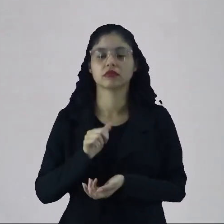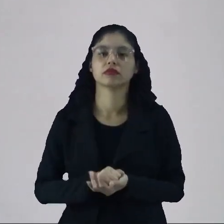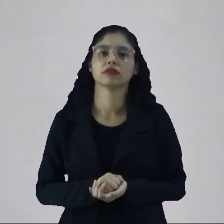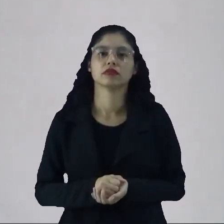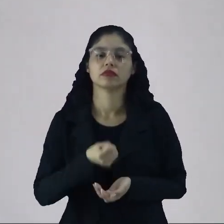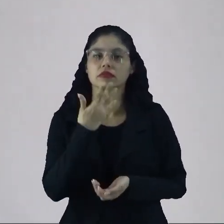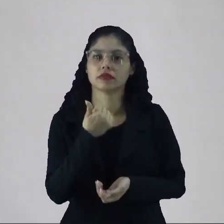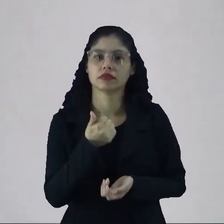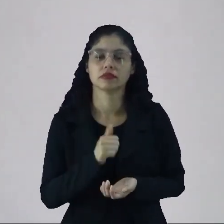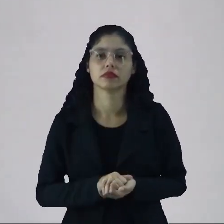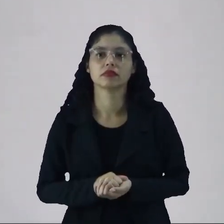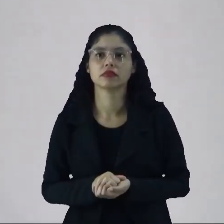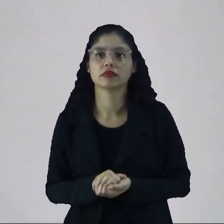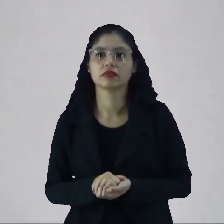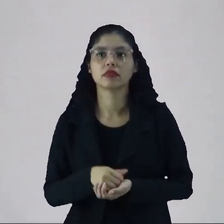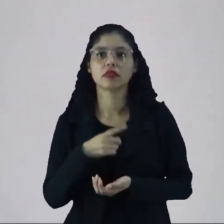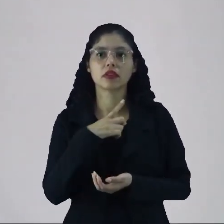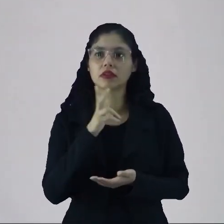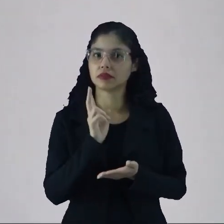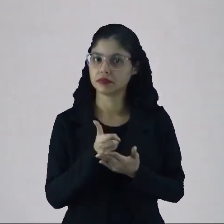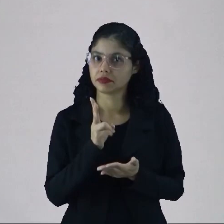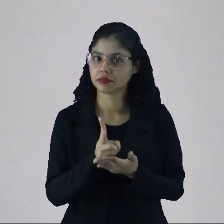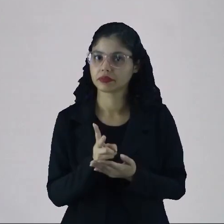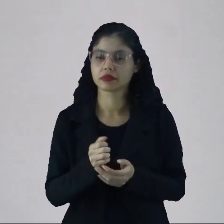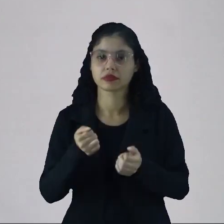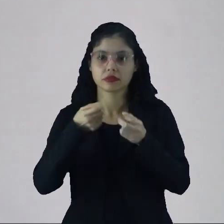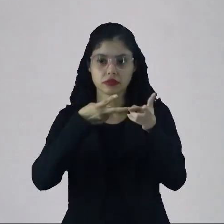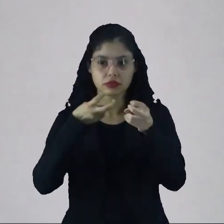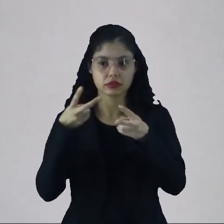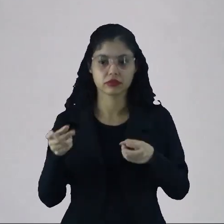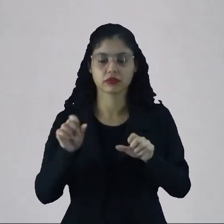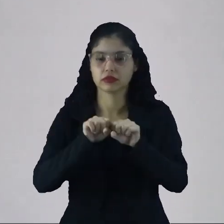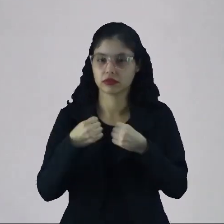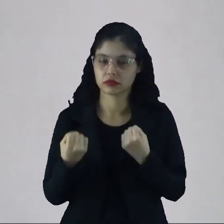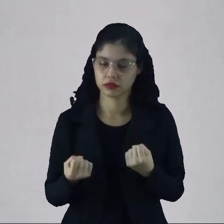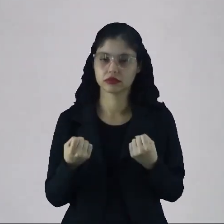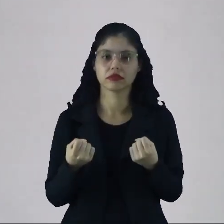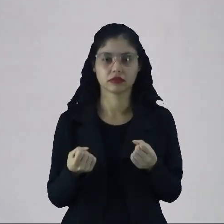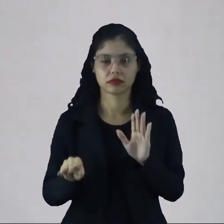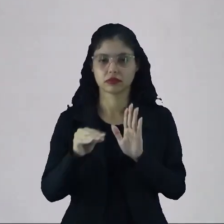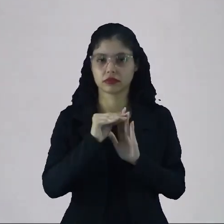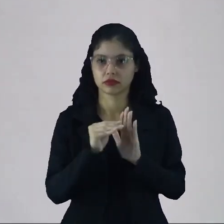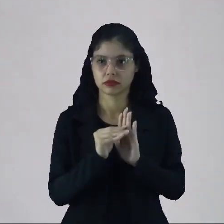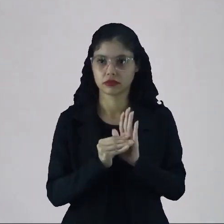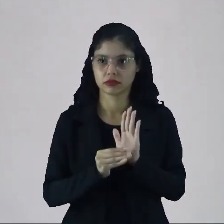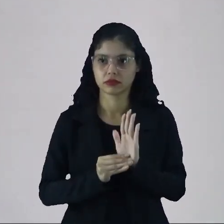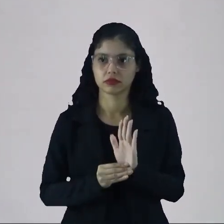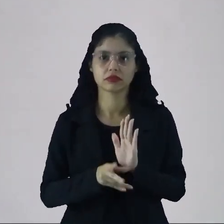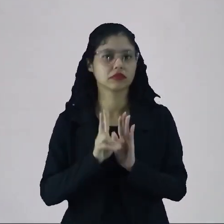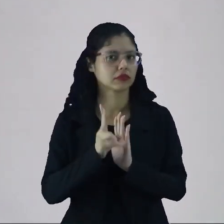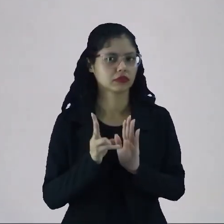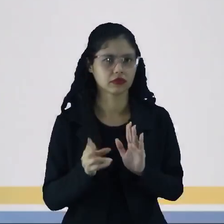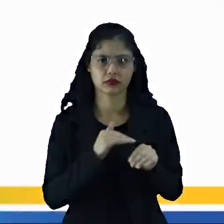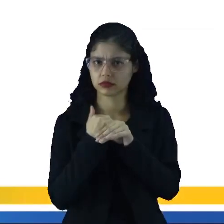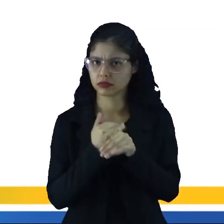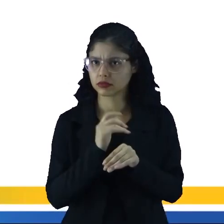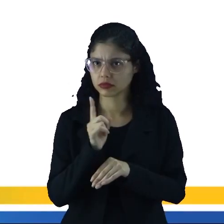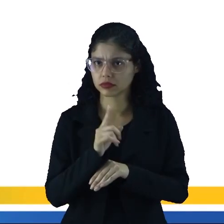11,00, tá? Então, nós temos sempre que observar essa quebra de padrão. Nem sempre é a